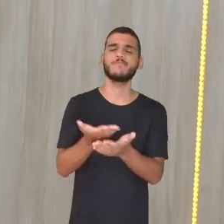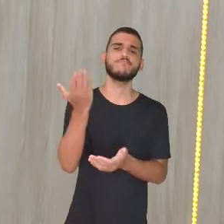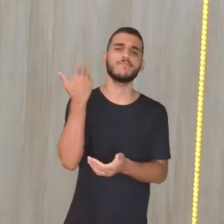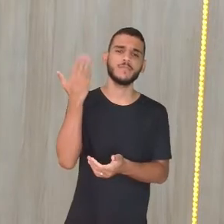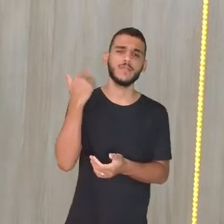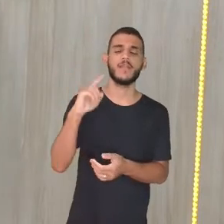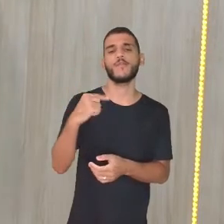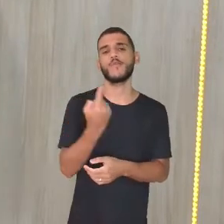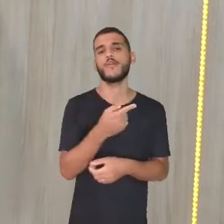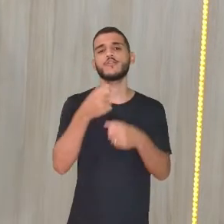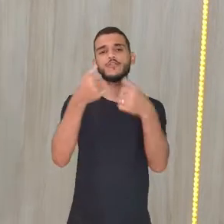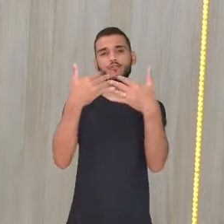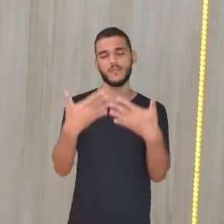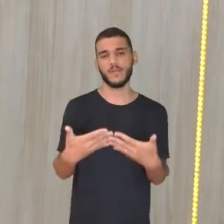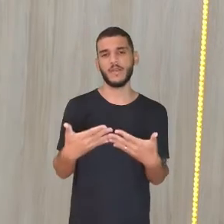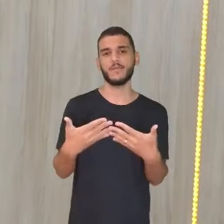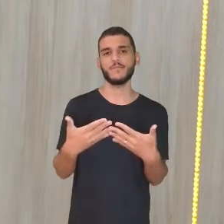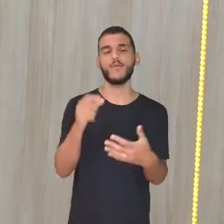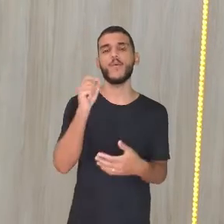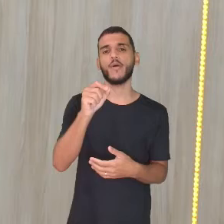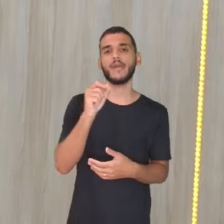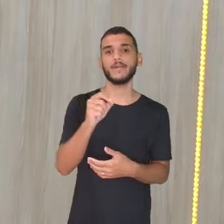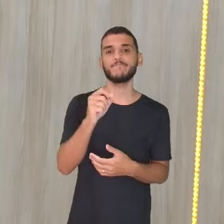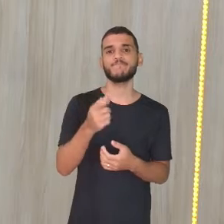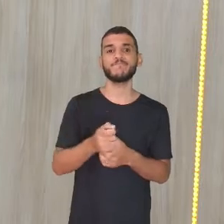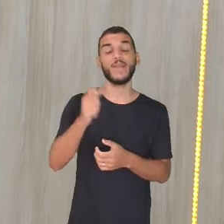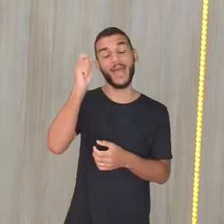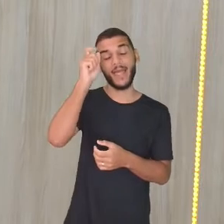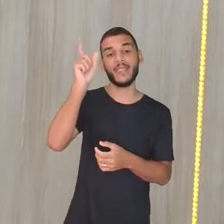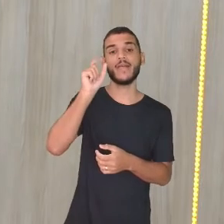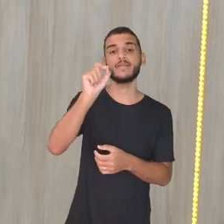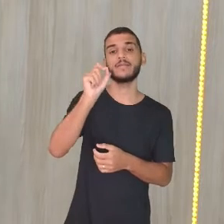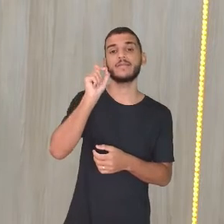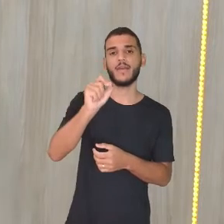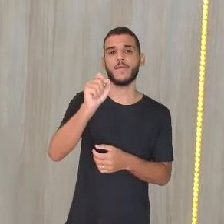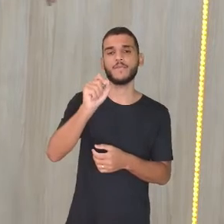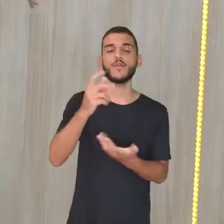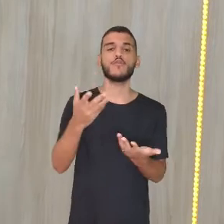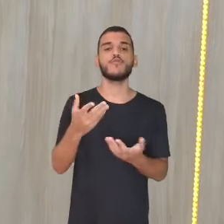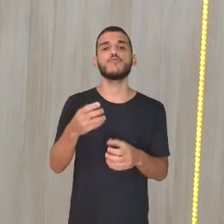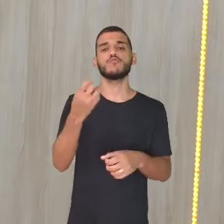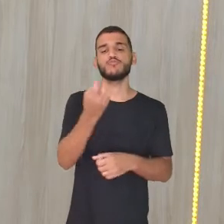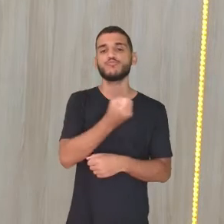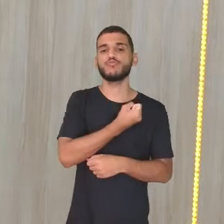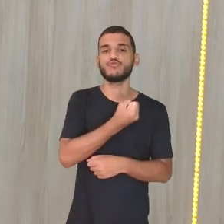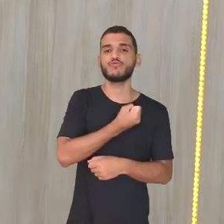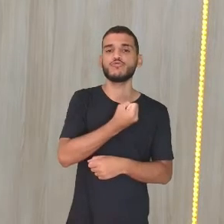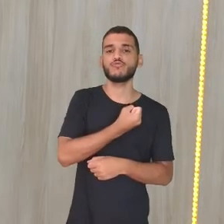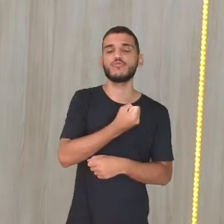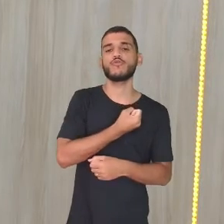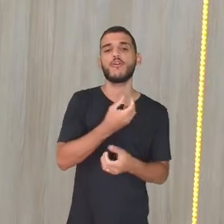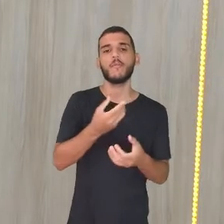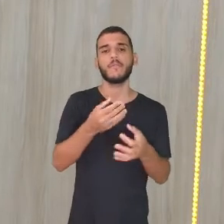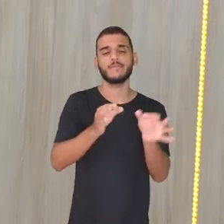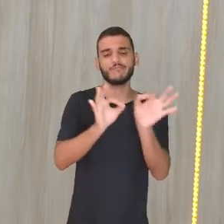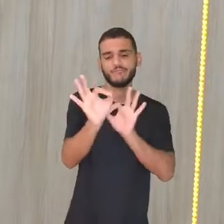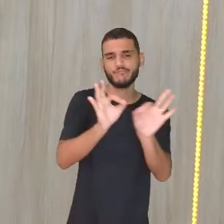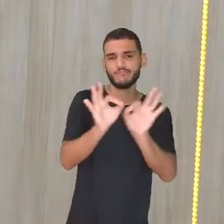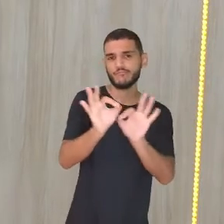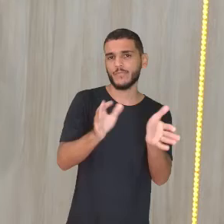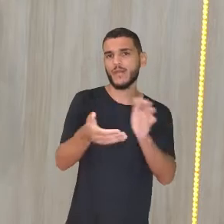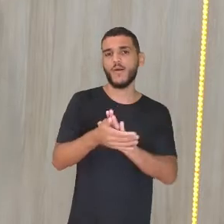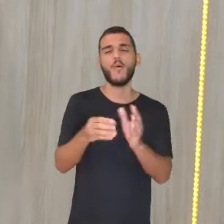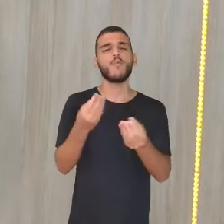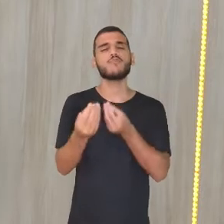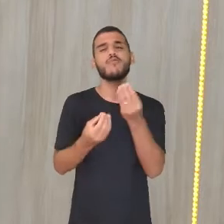falou sobre a ideia dos números inteiros e de como surgiram esses números. Lembra, eu